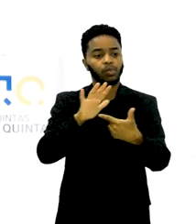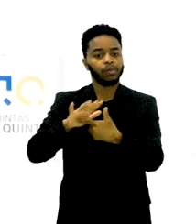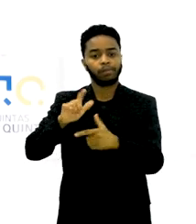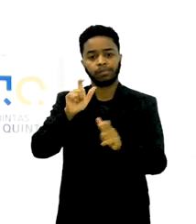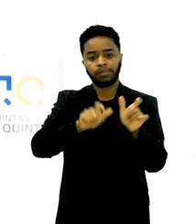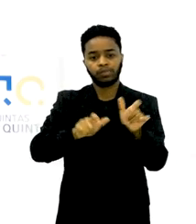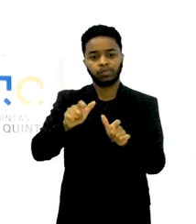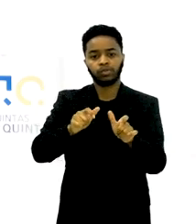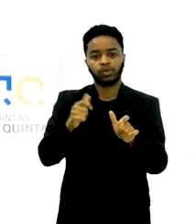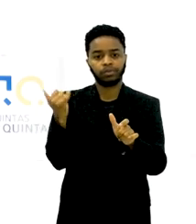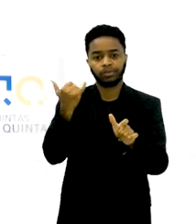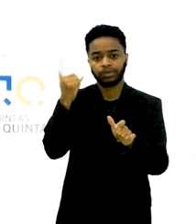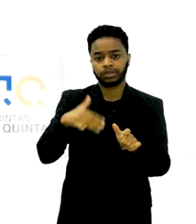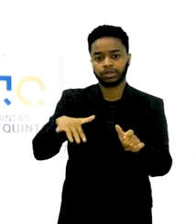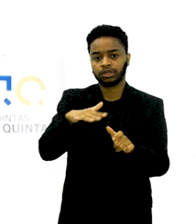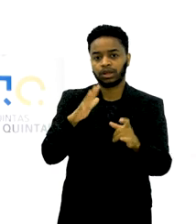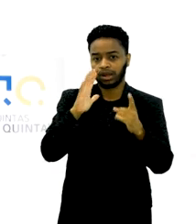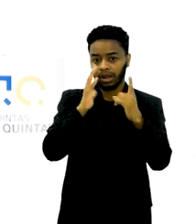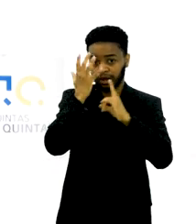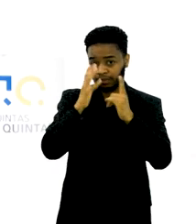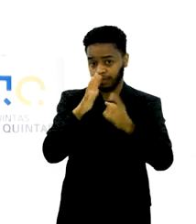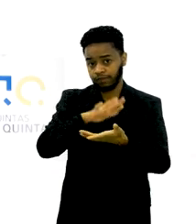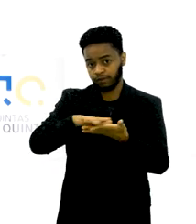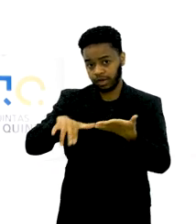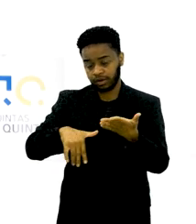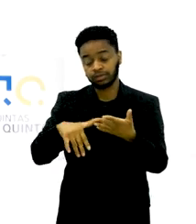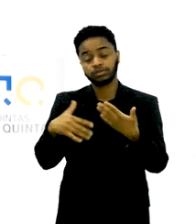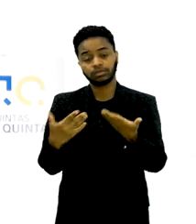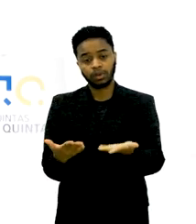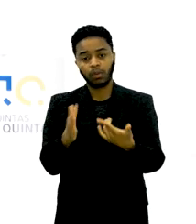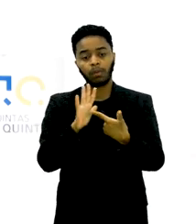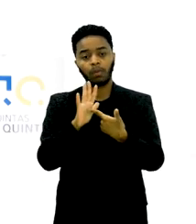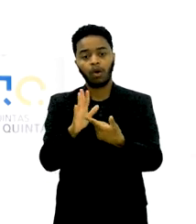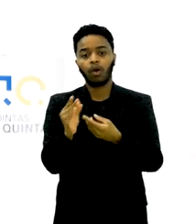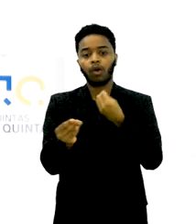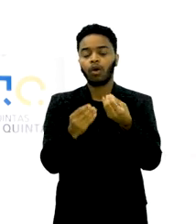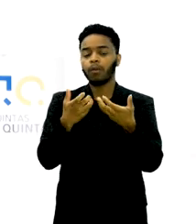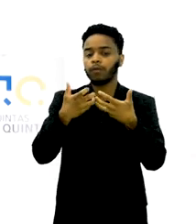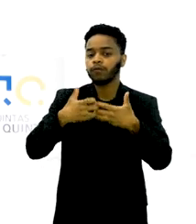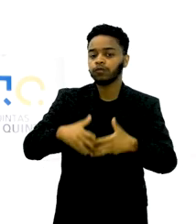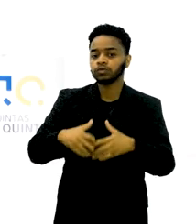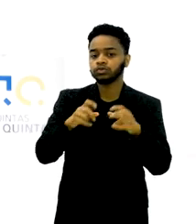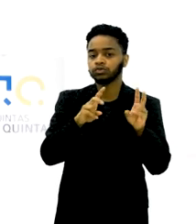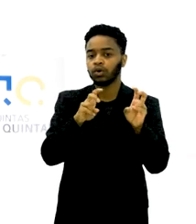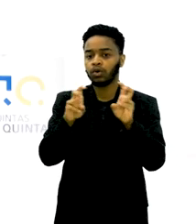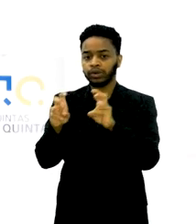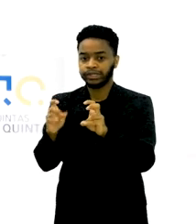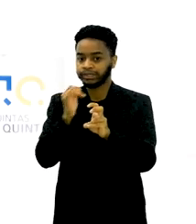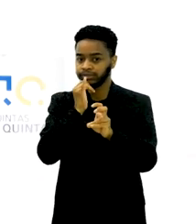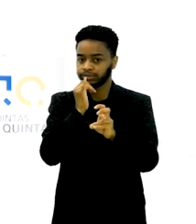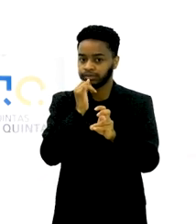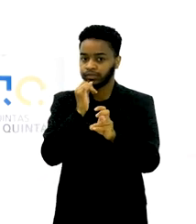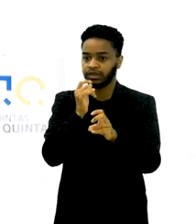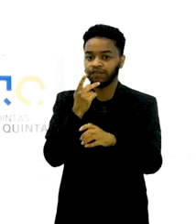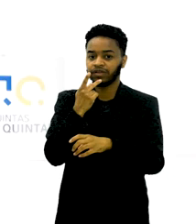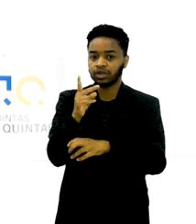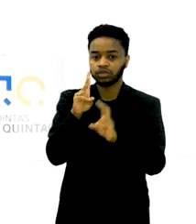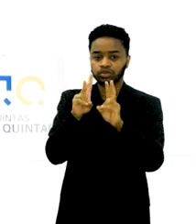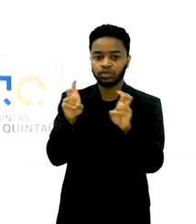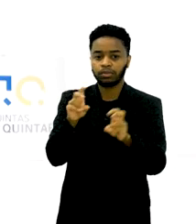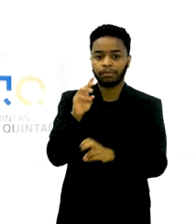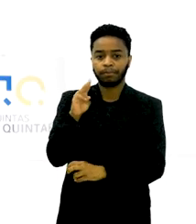carnavalescos E aí porque aí vem esse conhecimento de eh de dessa engrenagem Quando que você vai ter vai falar de